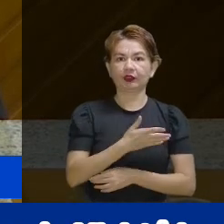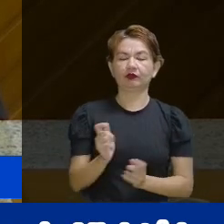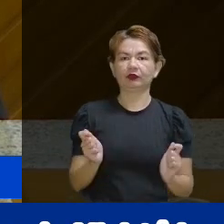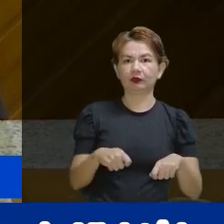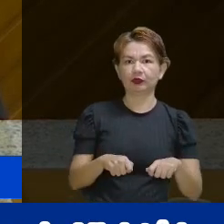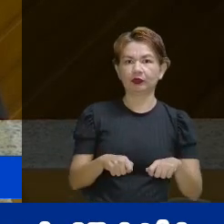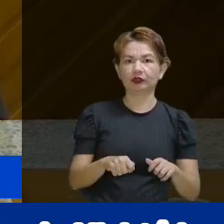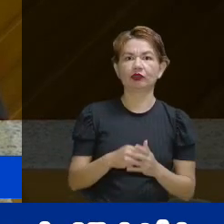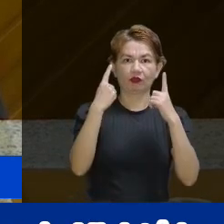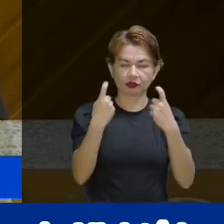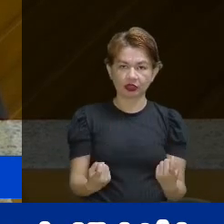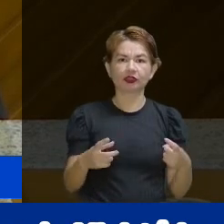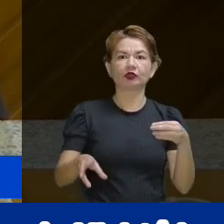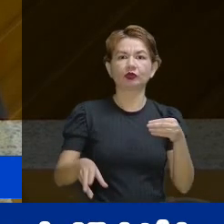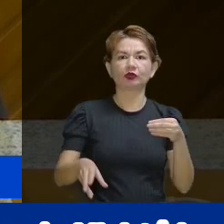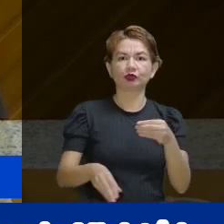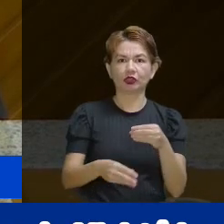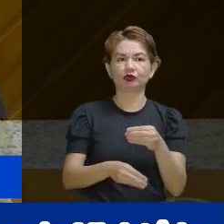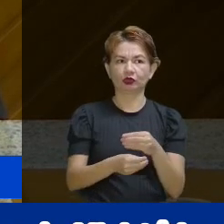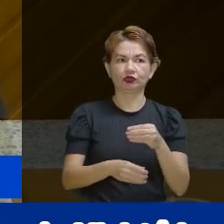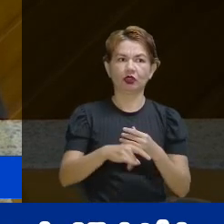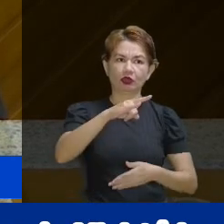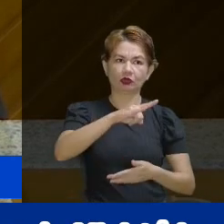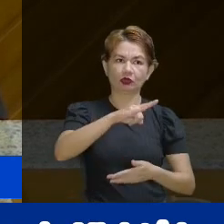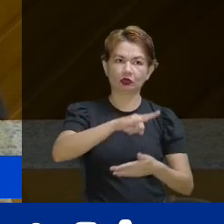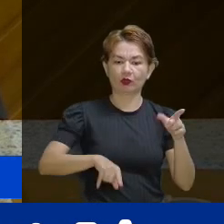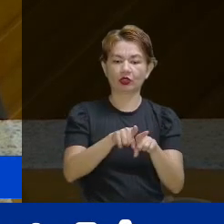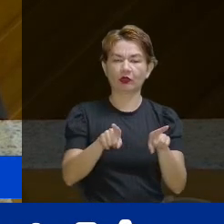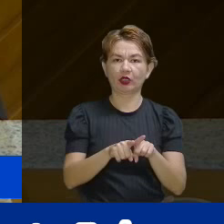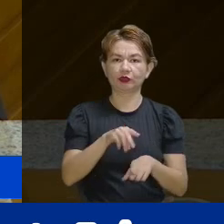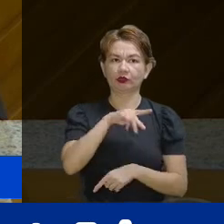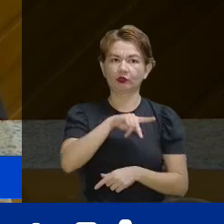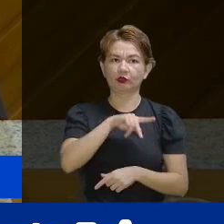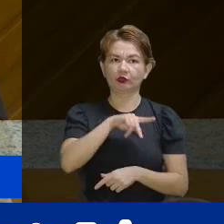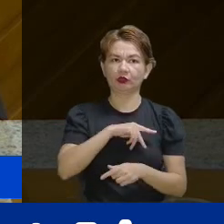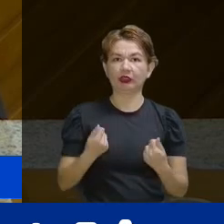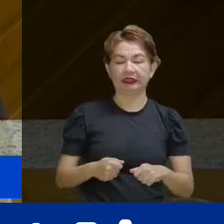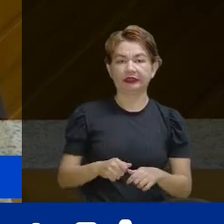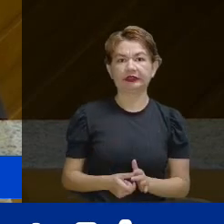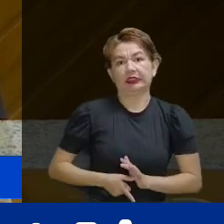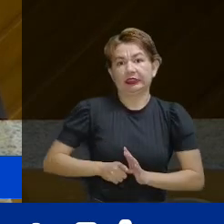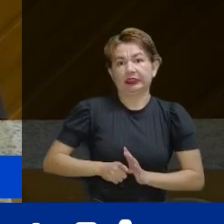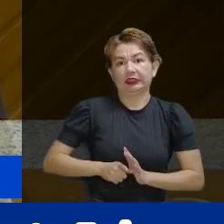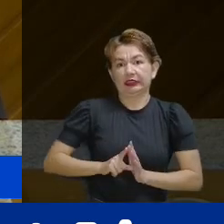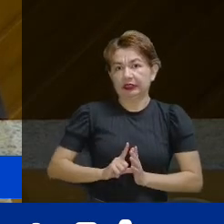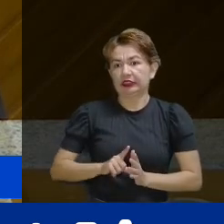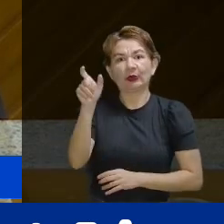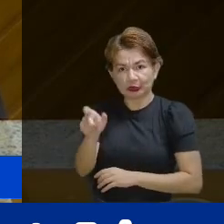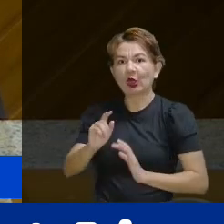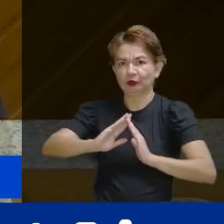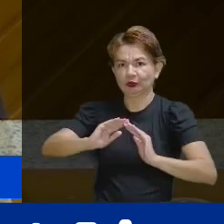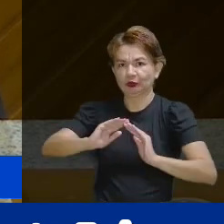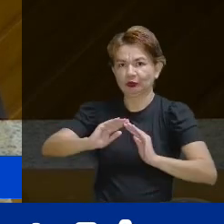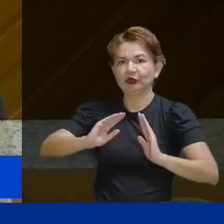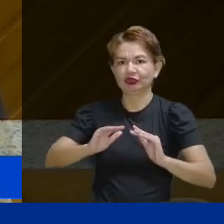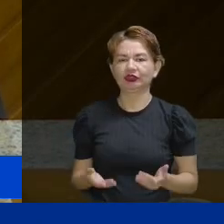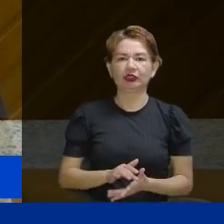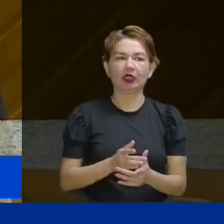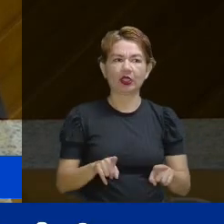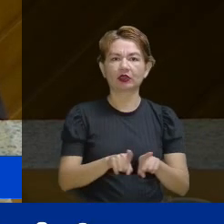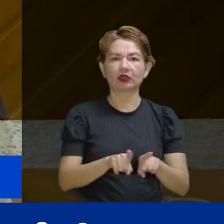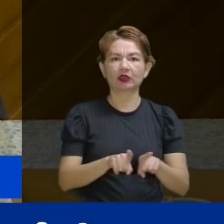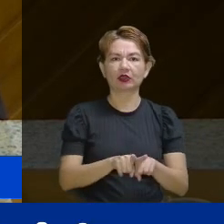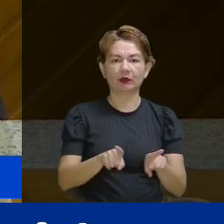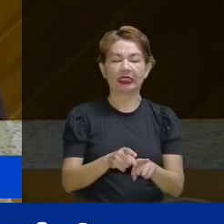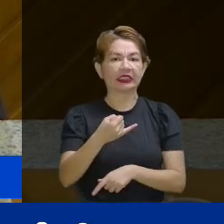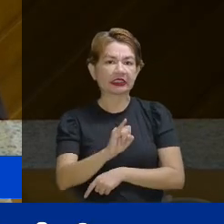havendo interesse, a juntada das peças desprezadas pelo Ministério Público deveria ter sido requerido pelo próprio recorrente. E aí,